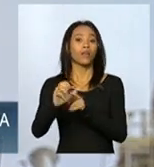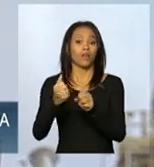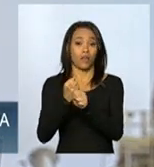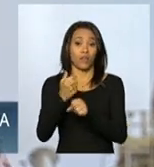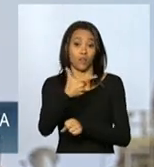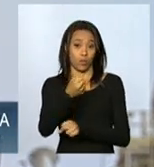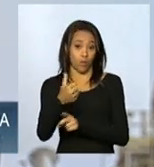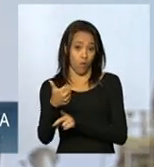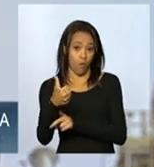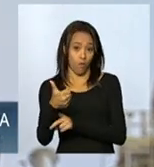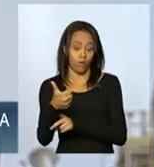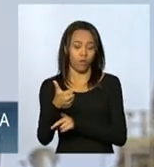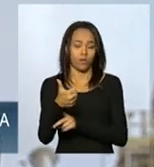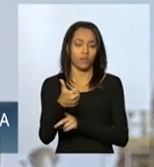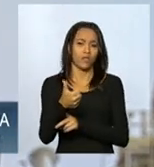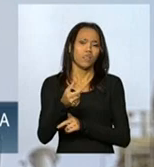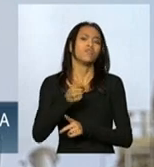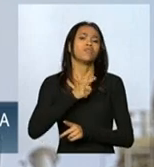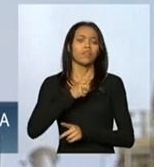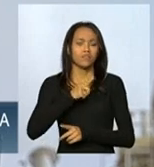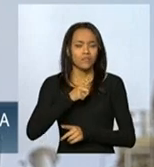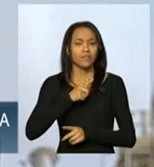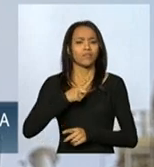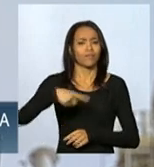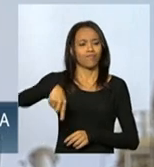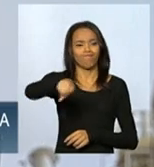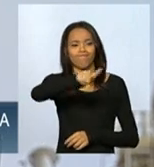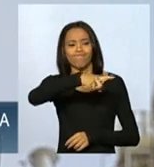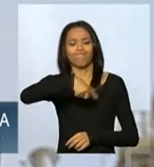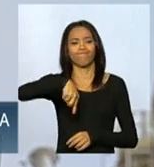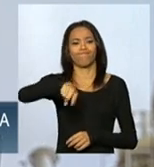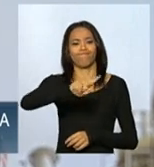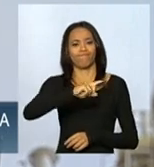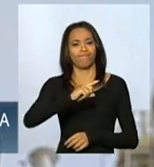havia, sim, sabe, uma certa...